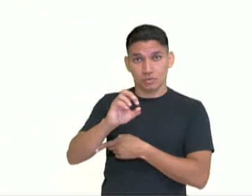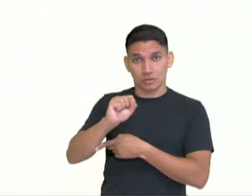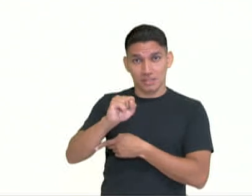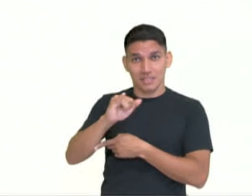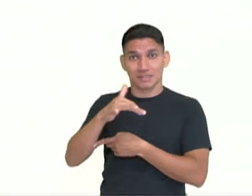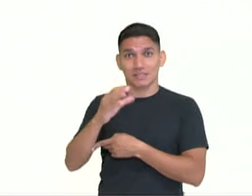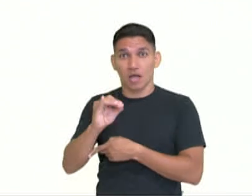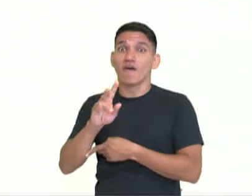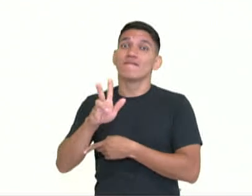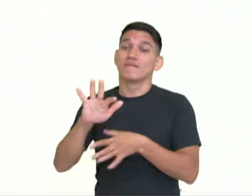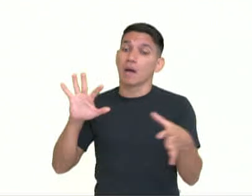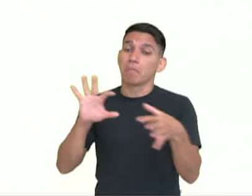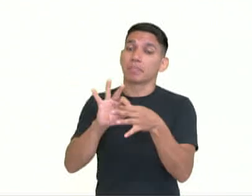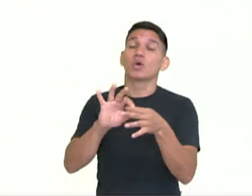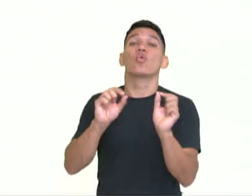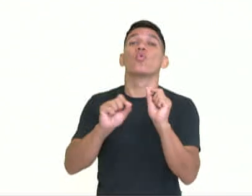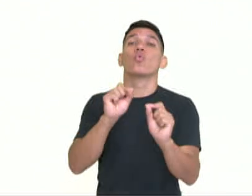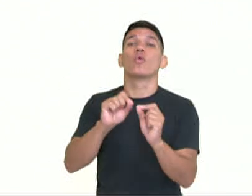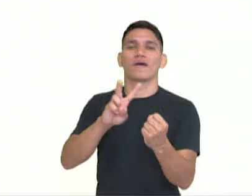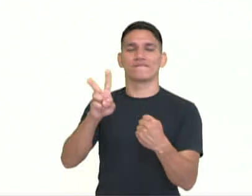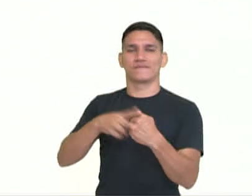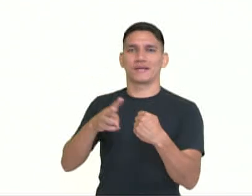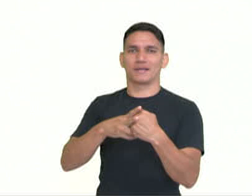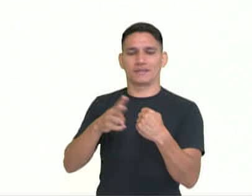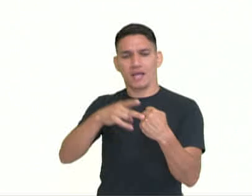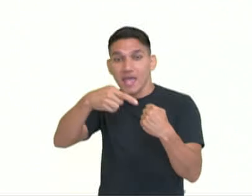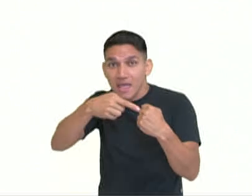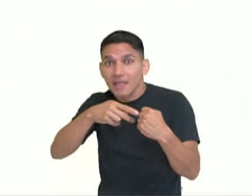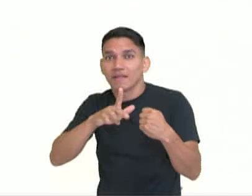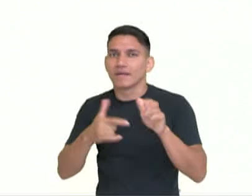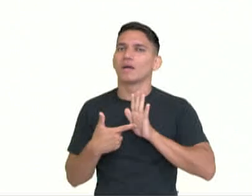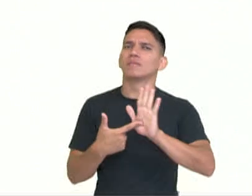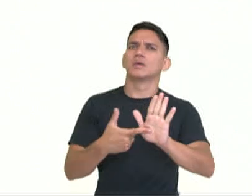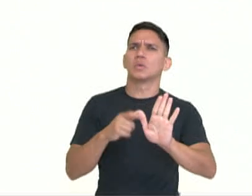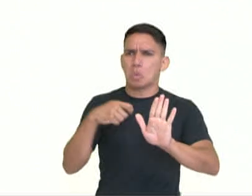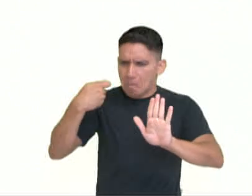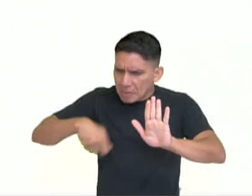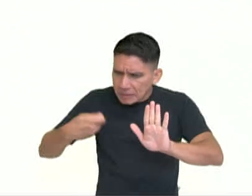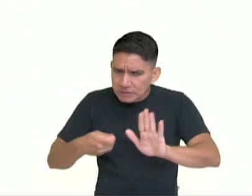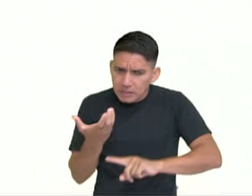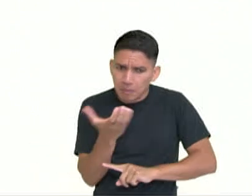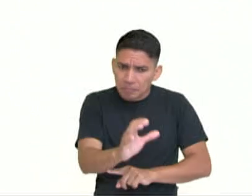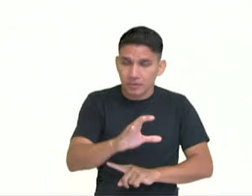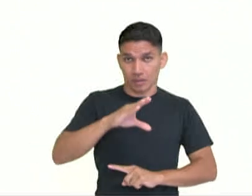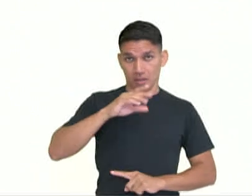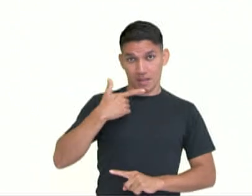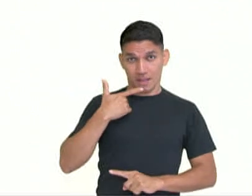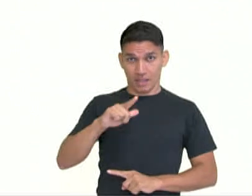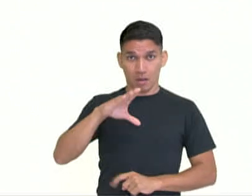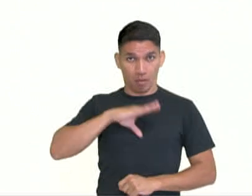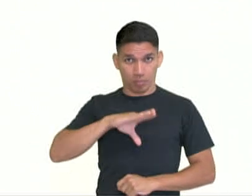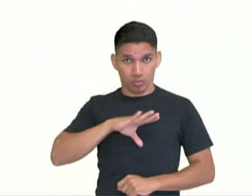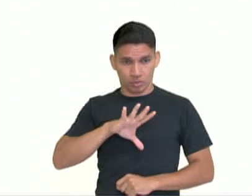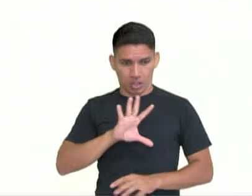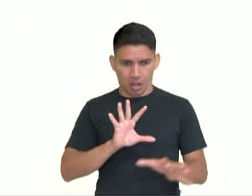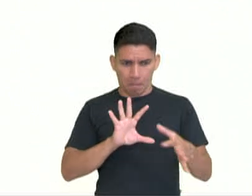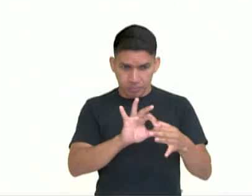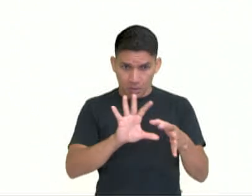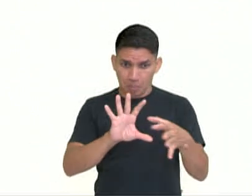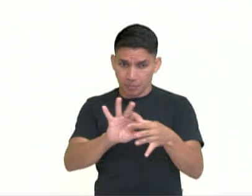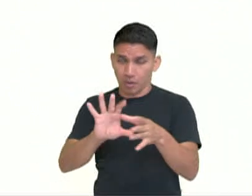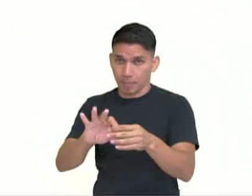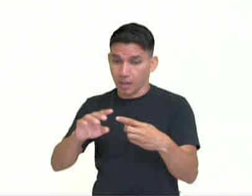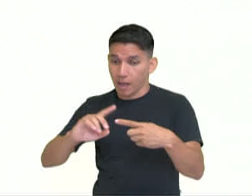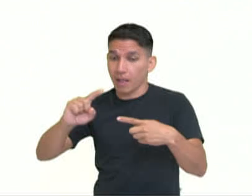verbo é que vai nos indicar se precisamos ou não colocar ali entre ele e o complemento que vem